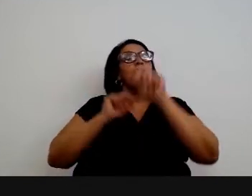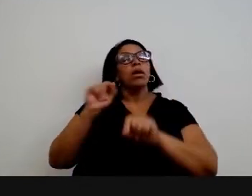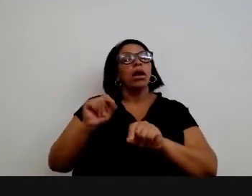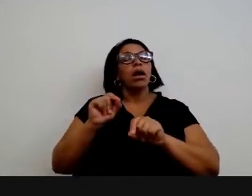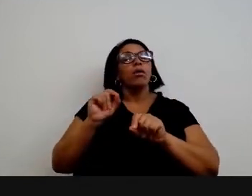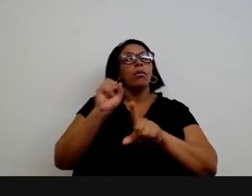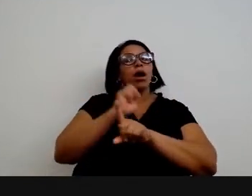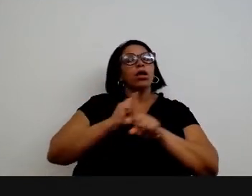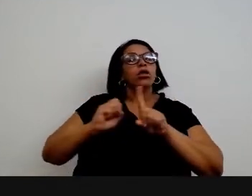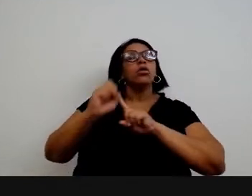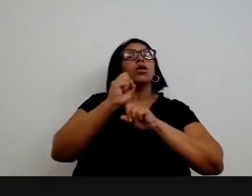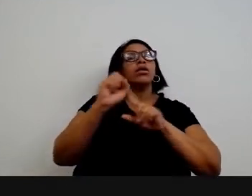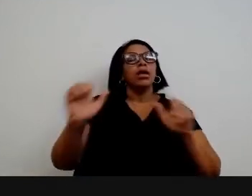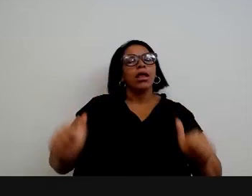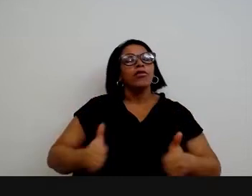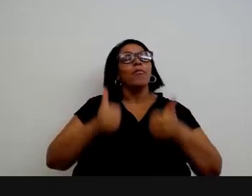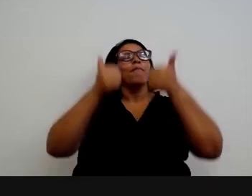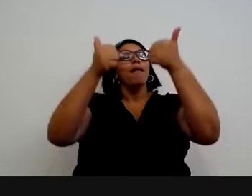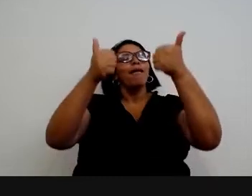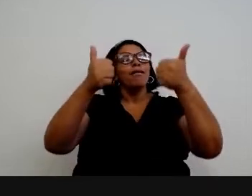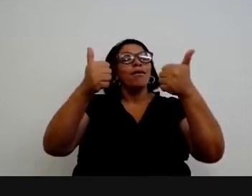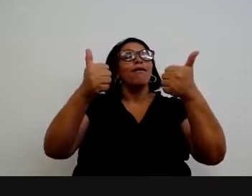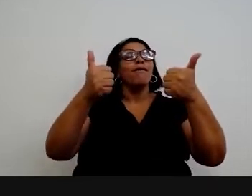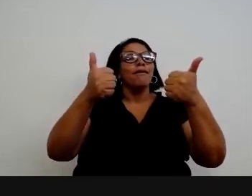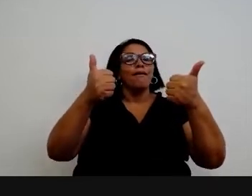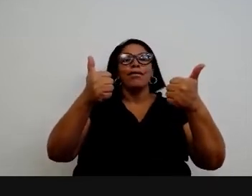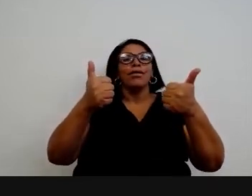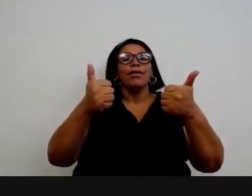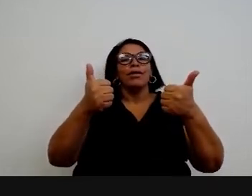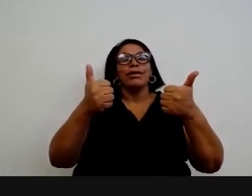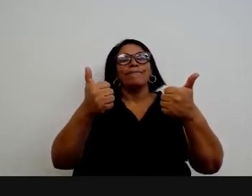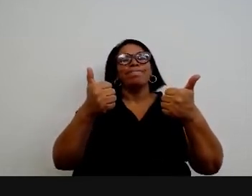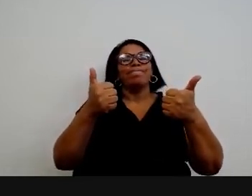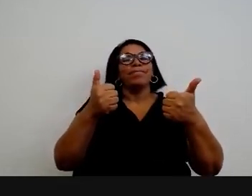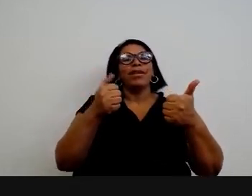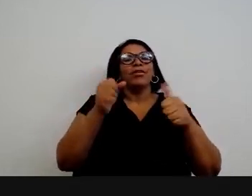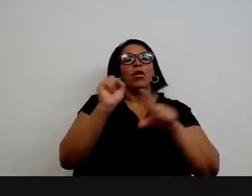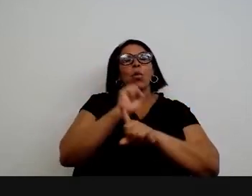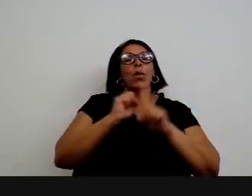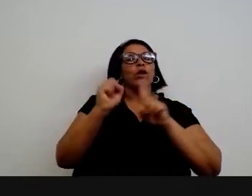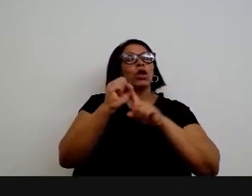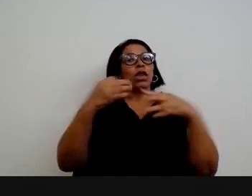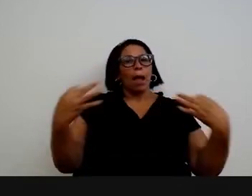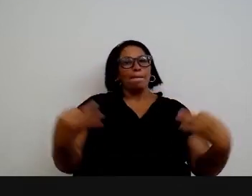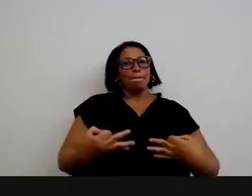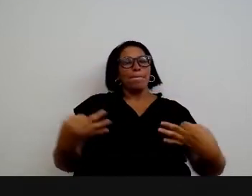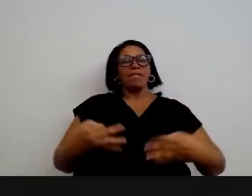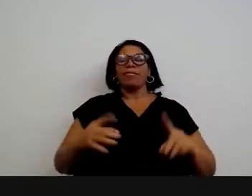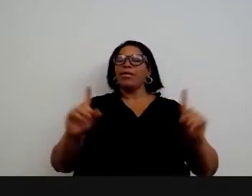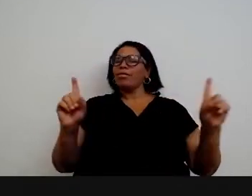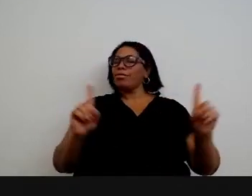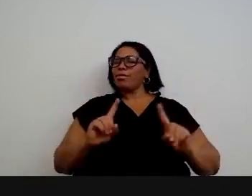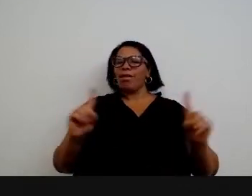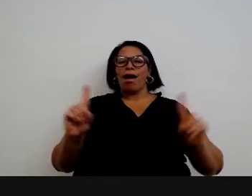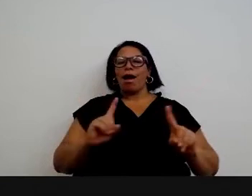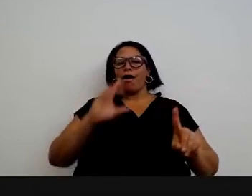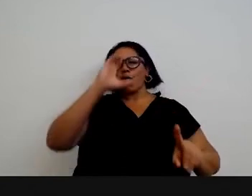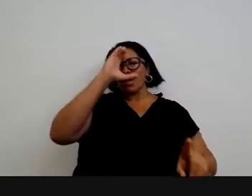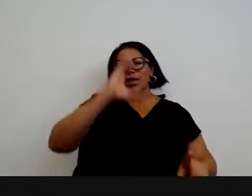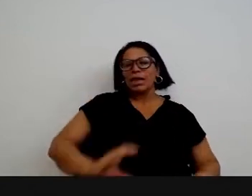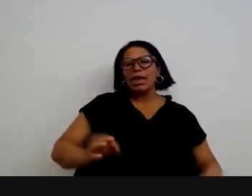certeza, uma sociedade melhor, não teríamos, como eu disse, uma sociedade perfeita, não teriam